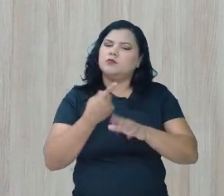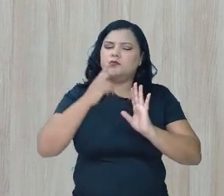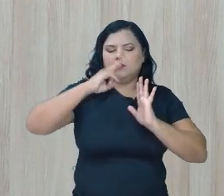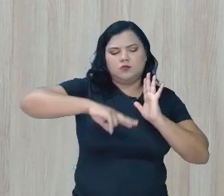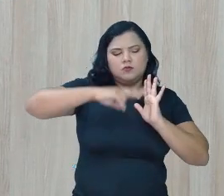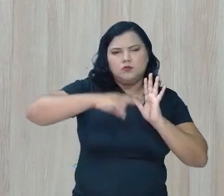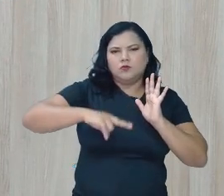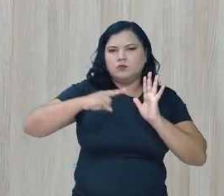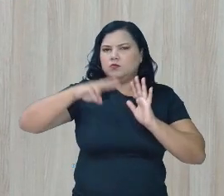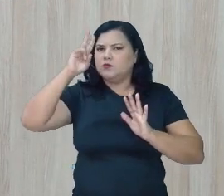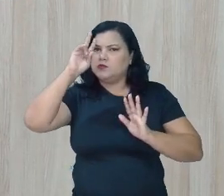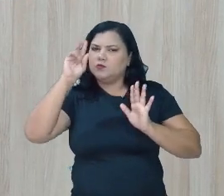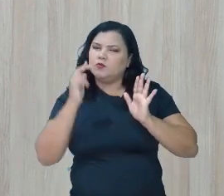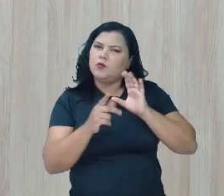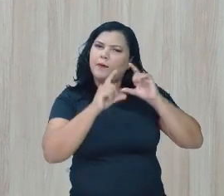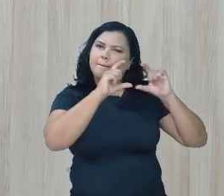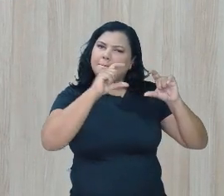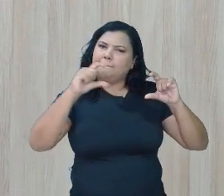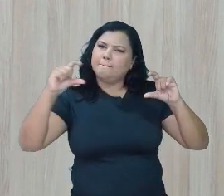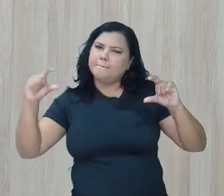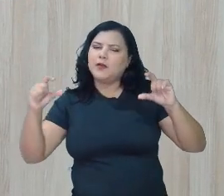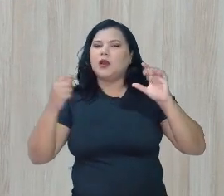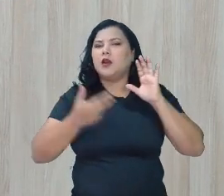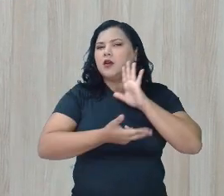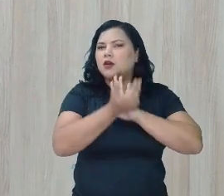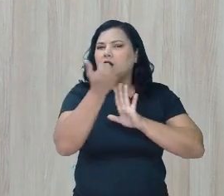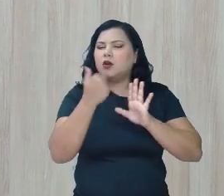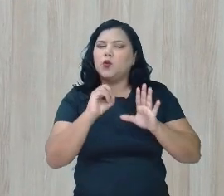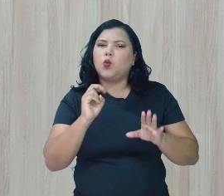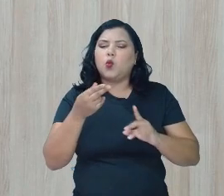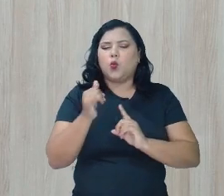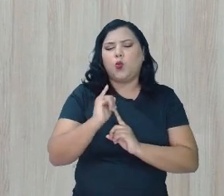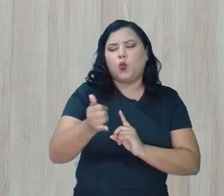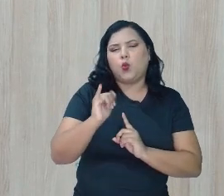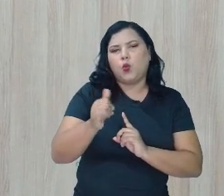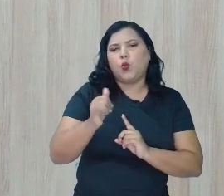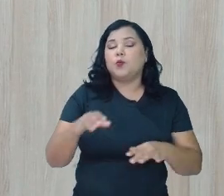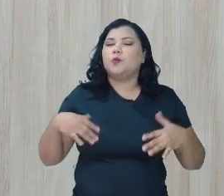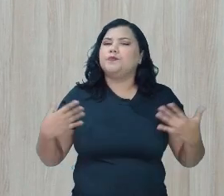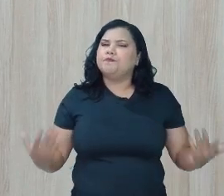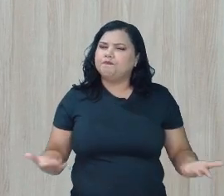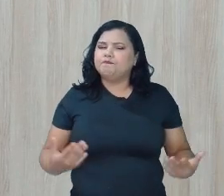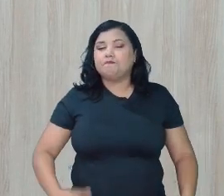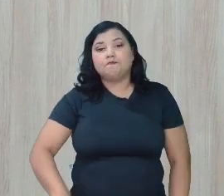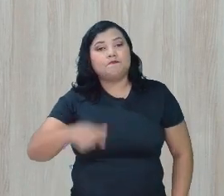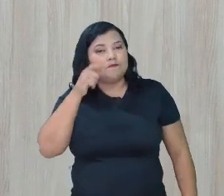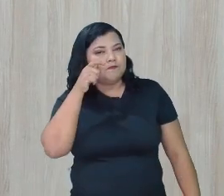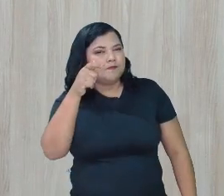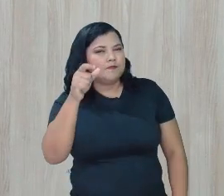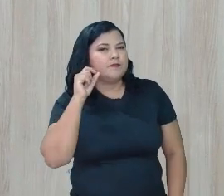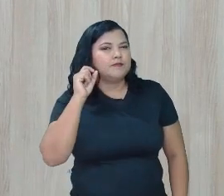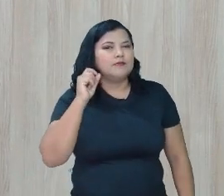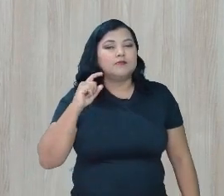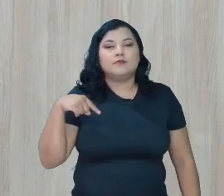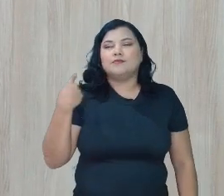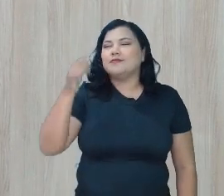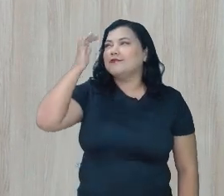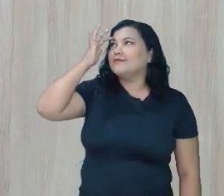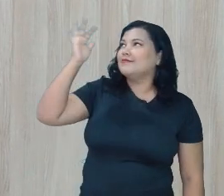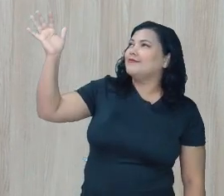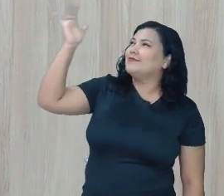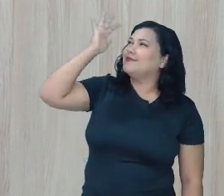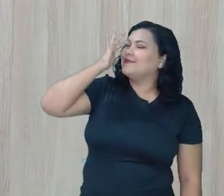qualquer outra narrativa, seja conto, fábula, o interessante mesmo, sabe o que é? É viajarmos